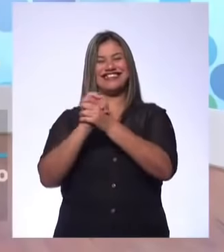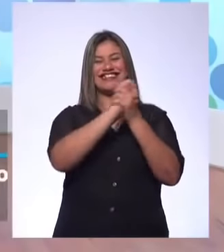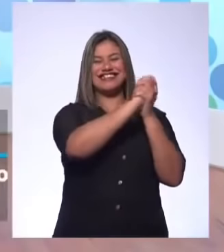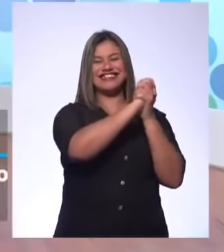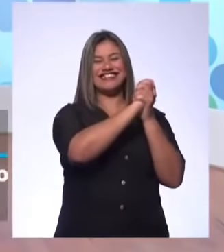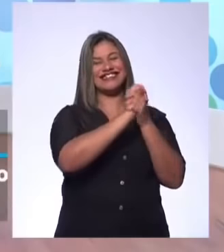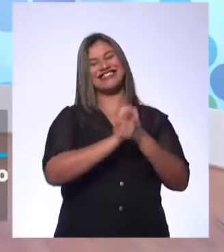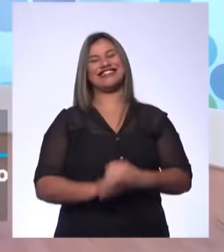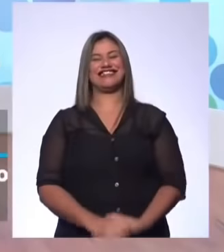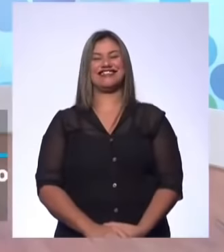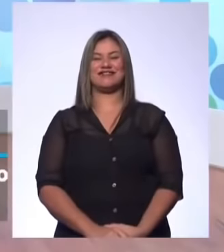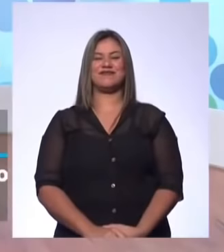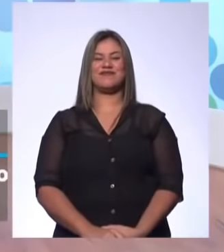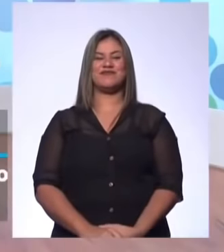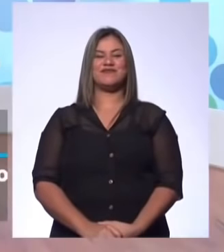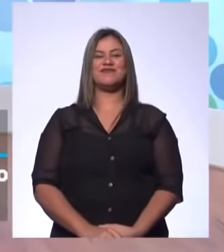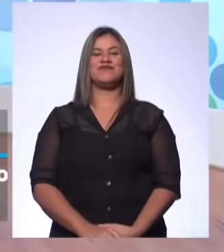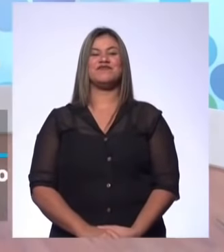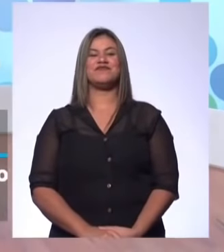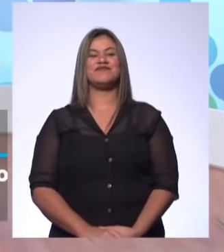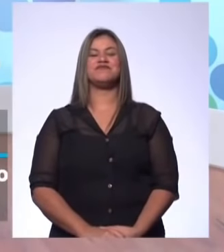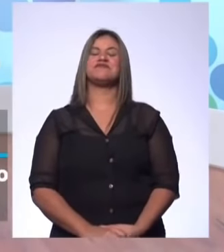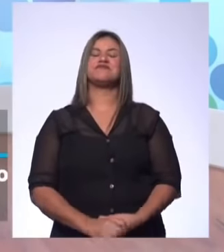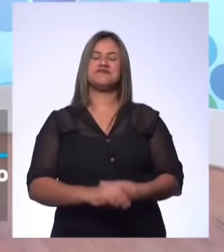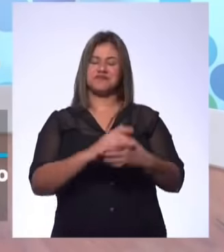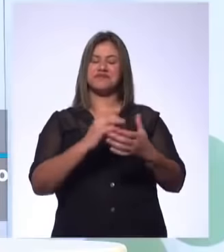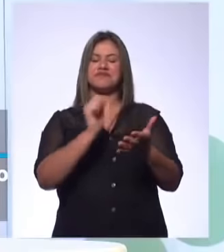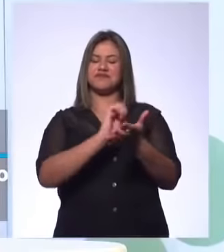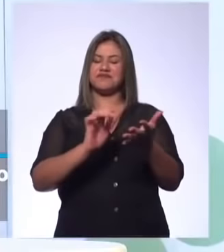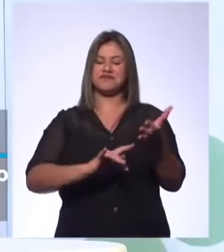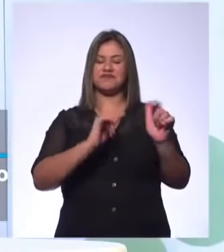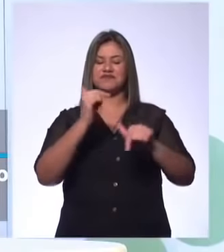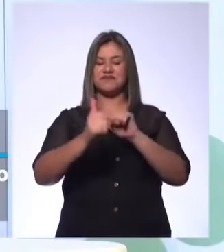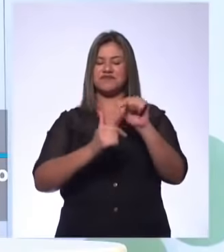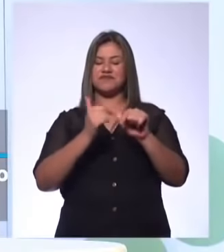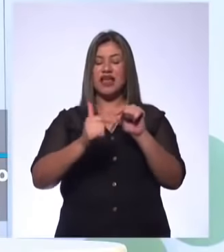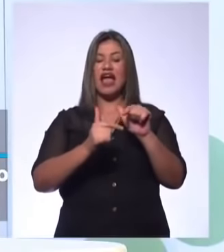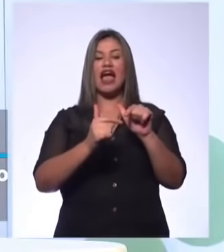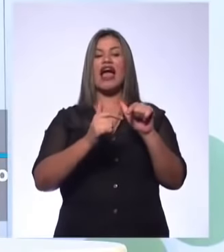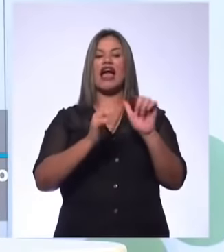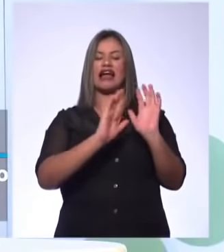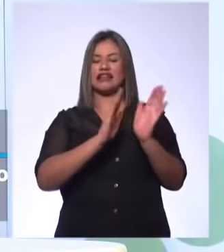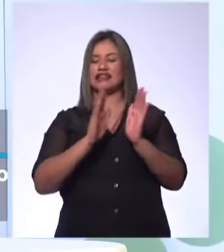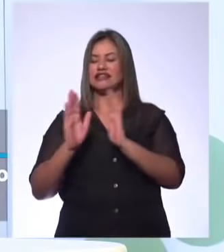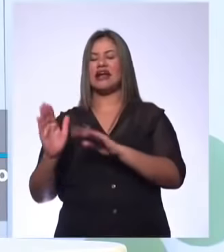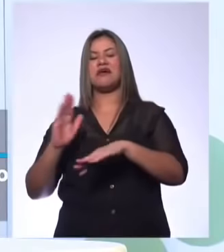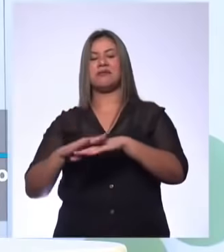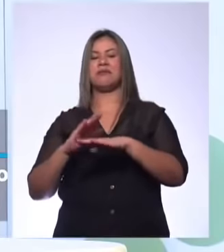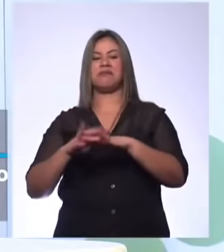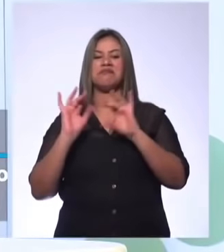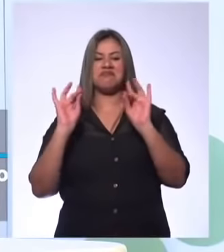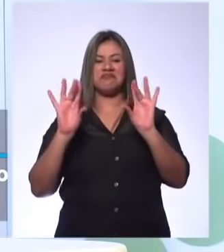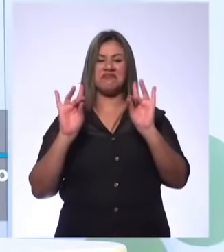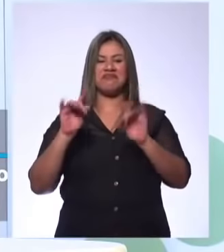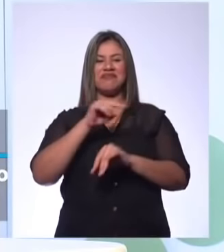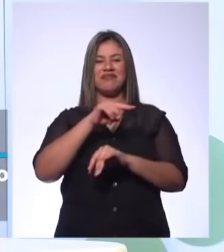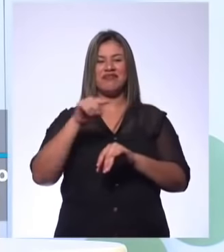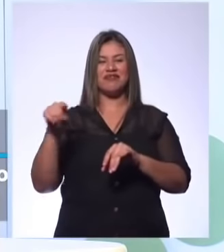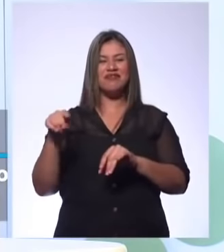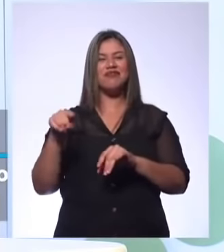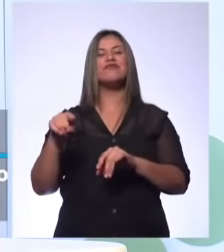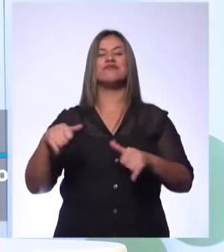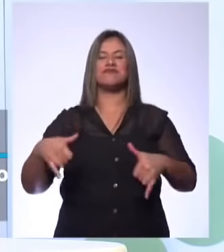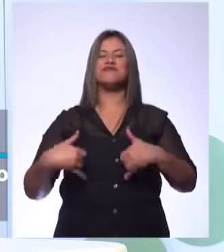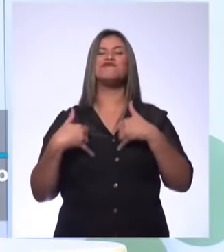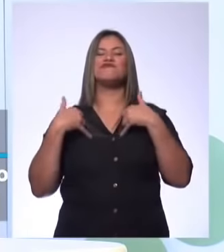legal os trabalhos, viu? Bem legal. Muito organizados, bem feitos. Parabéns, garotada. Vocês são o